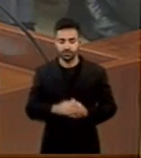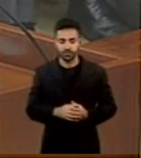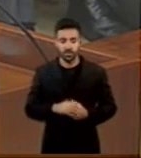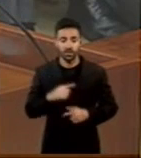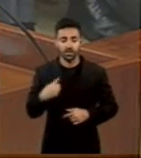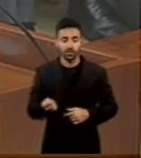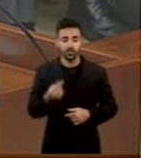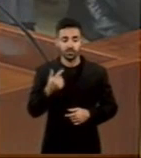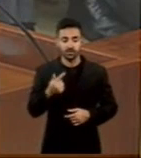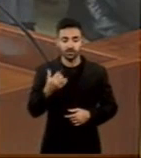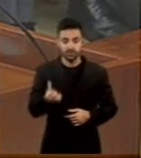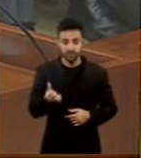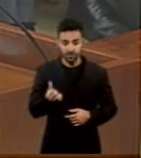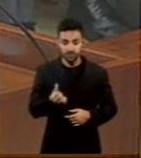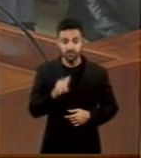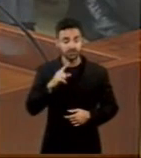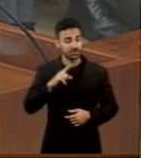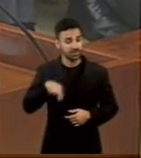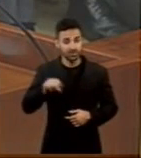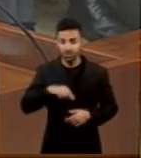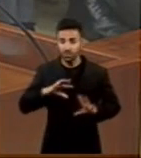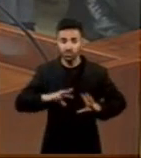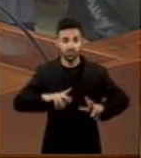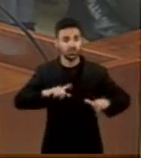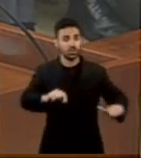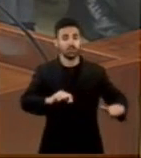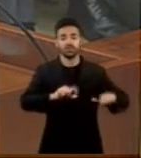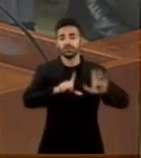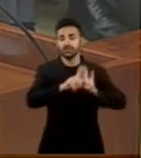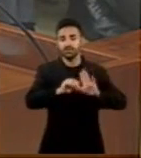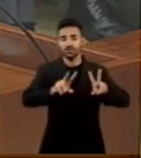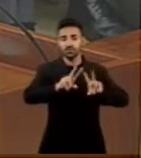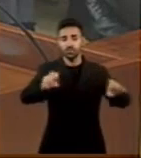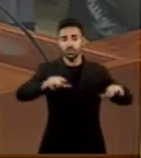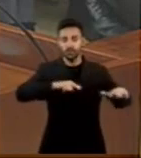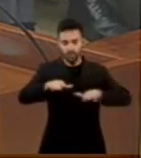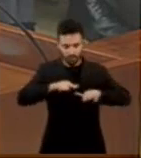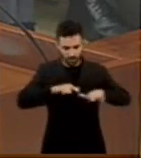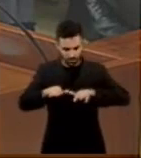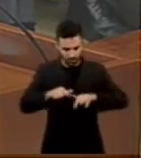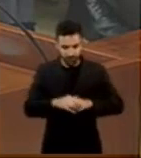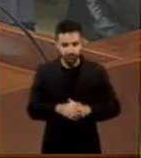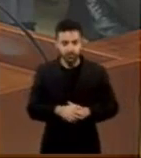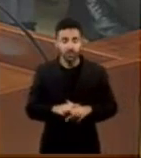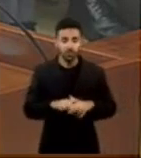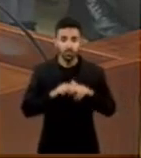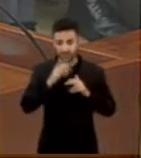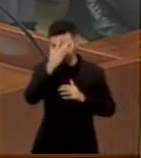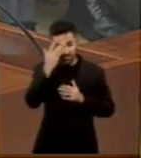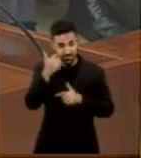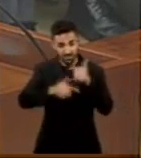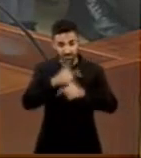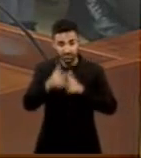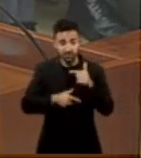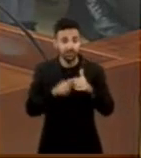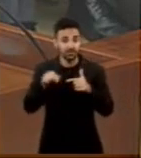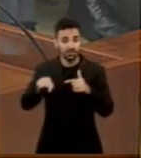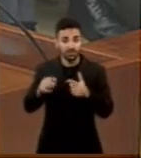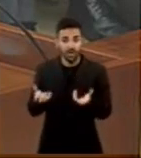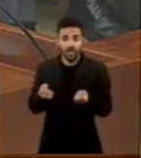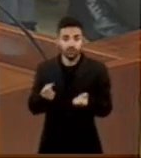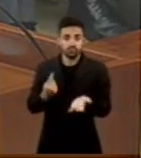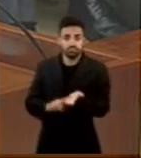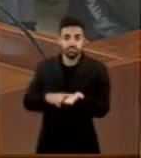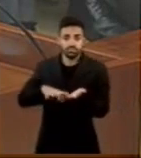76, revogou todas as demais leis que disciplinavam os trabalhos de bordo. E esse operador portuário assumiu tudo. Além disso,